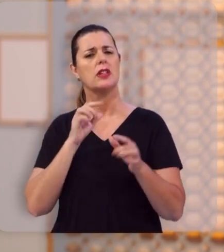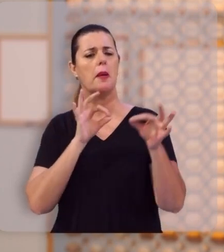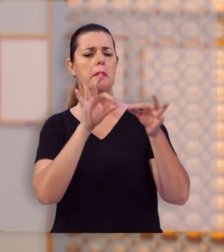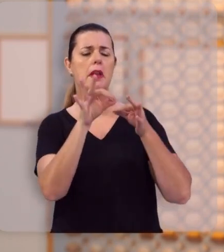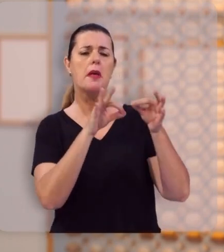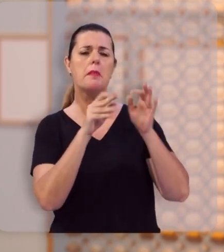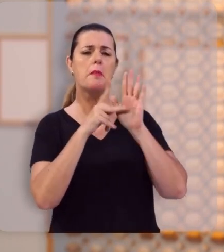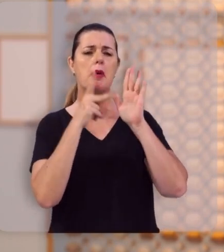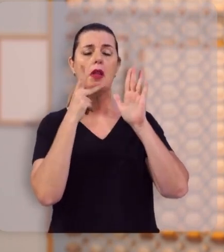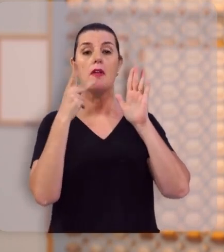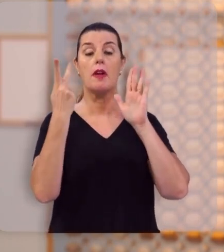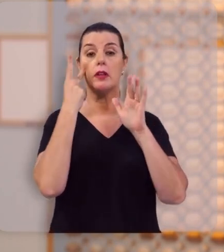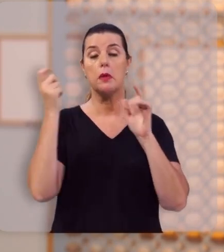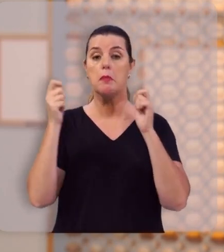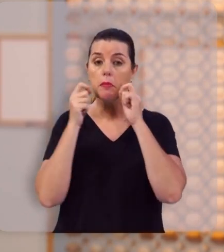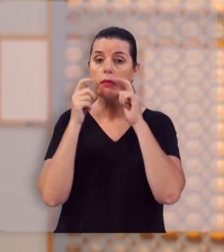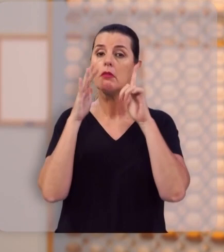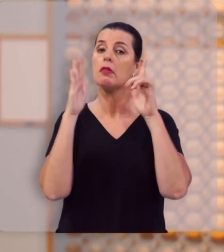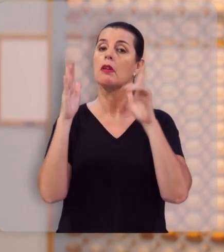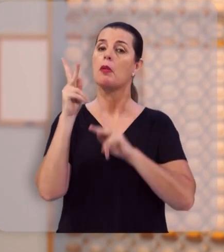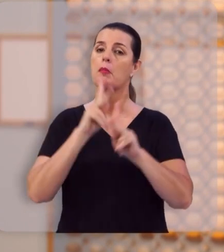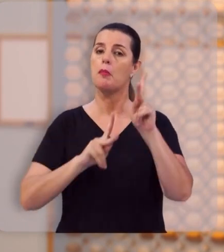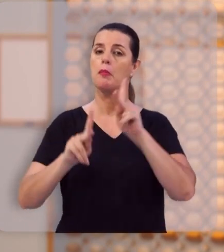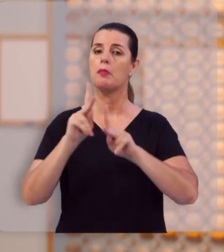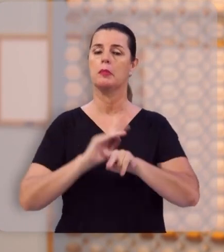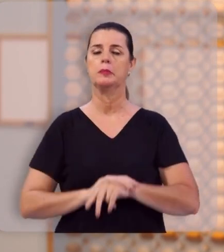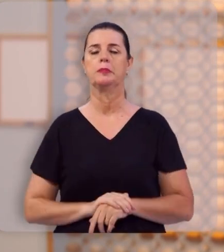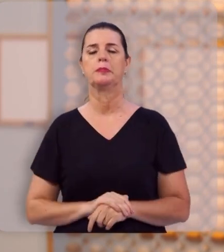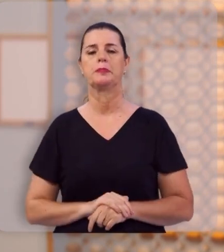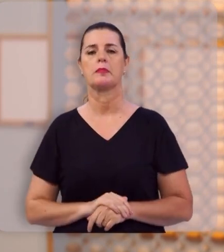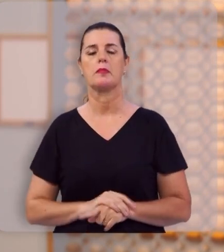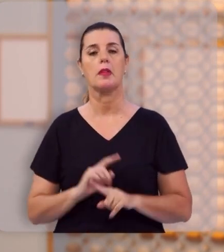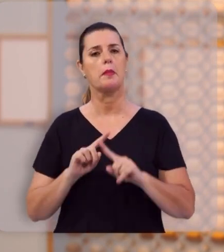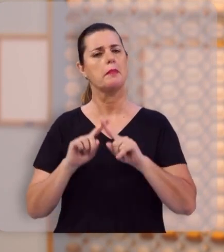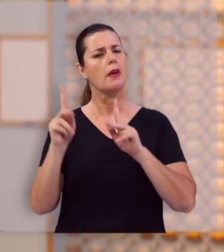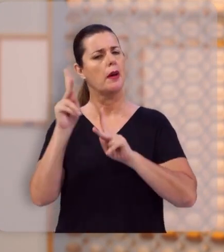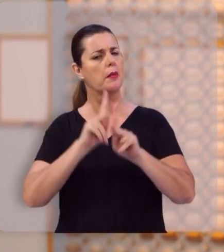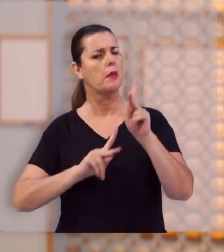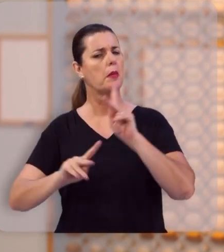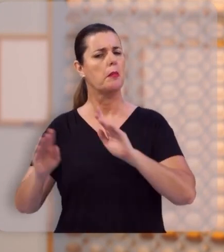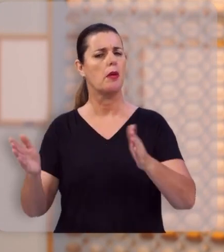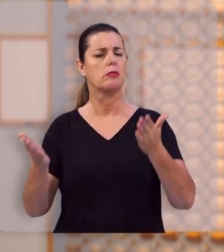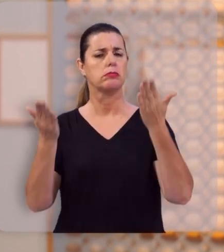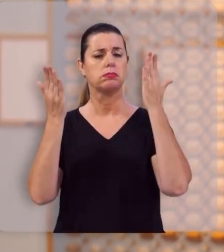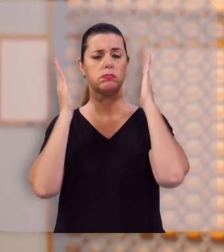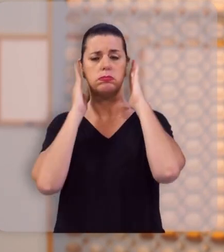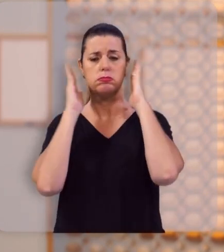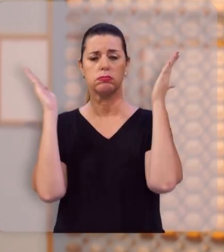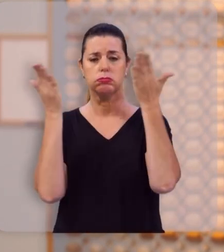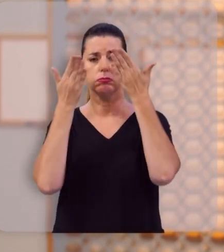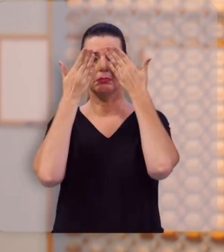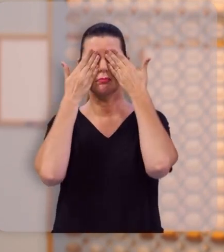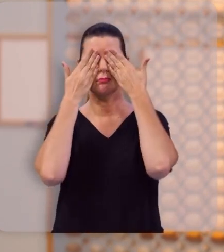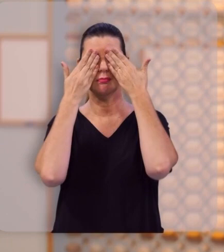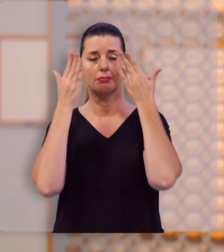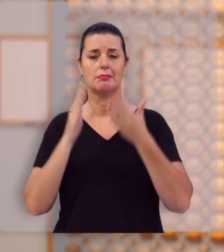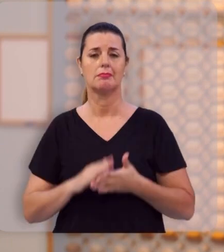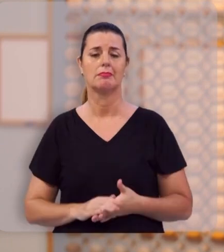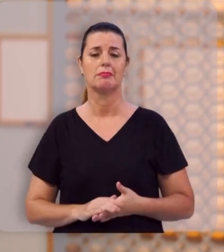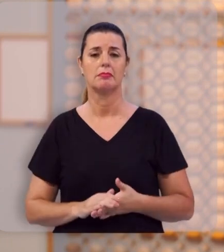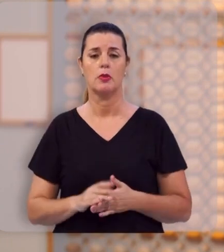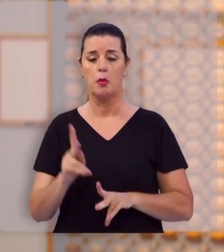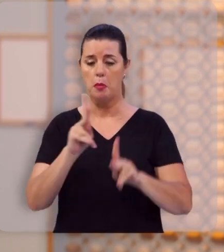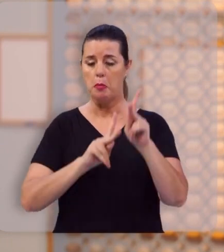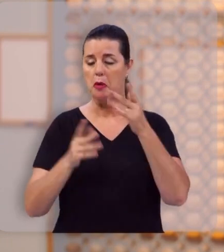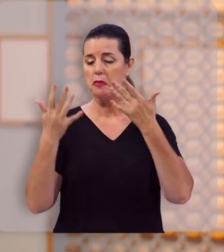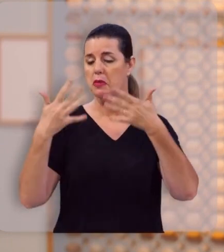levantado profetas para alertar a nação. Mas o povo tapou os ouvidos. O povo